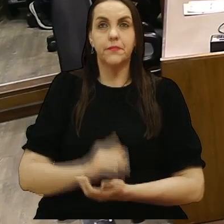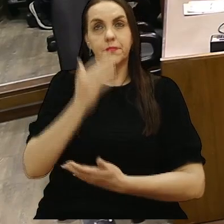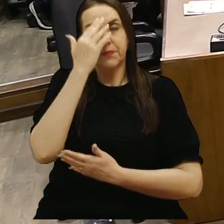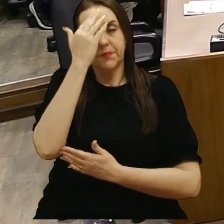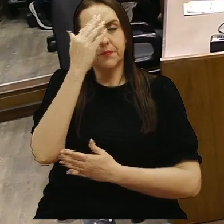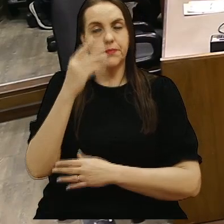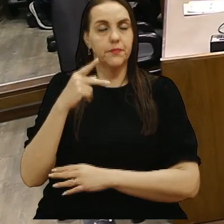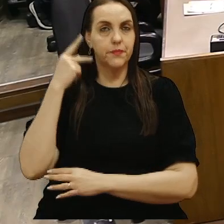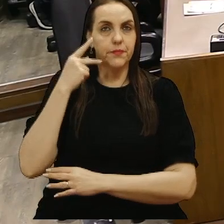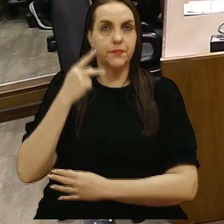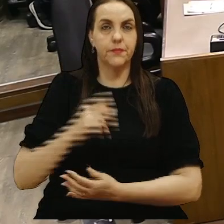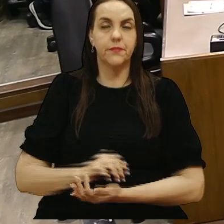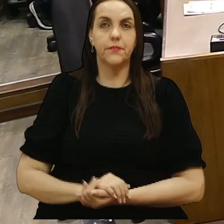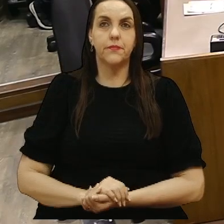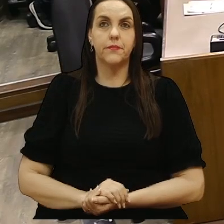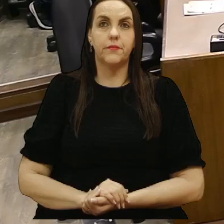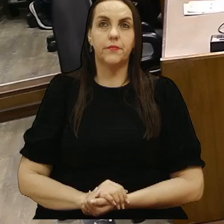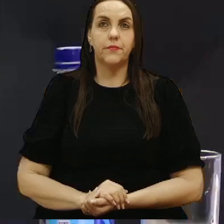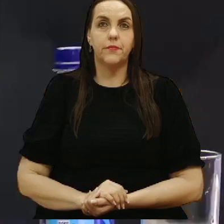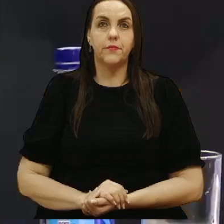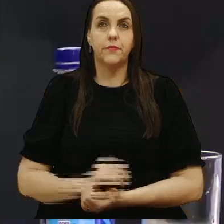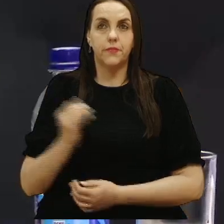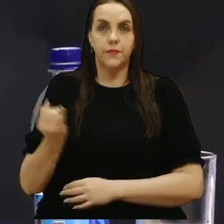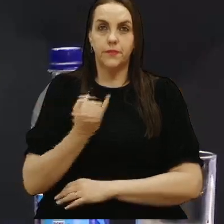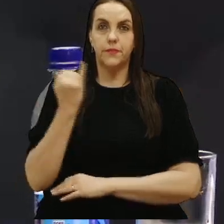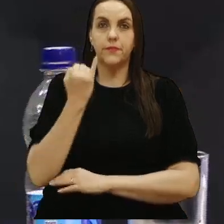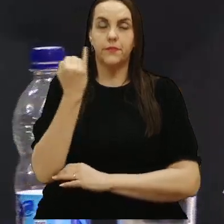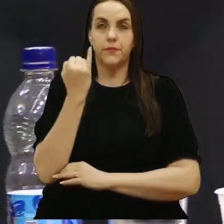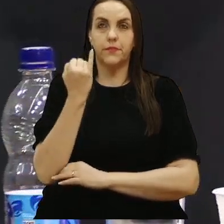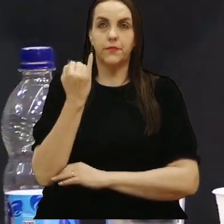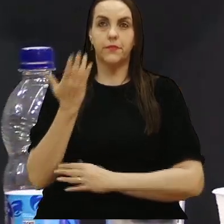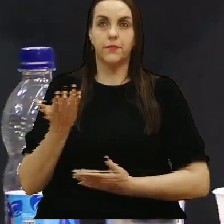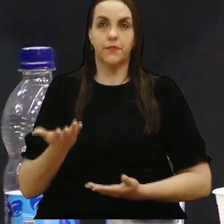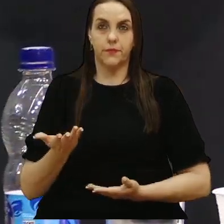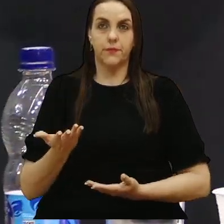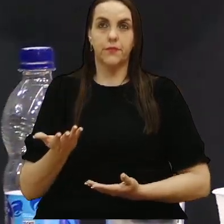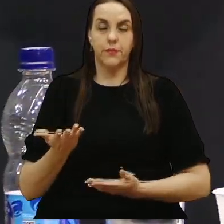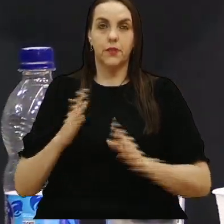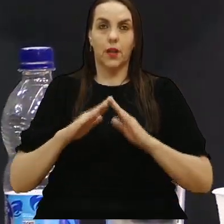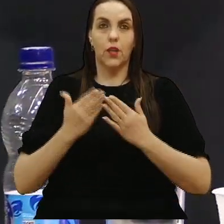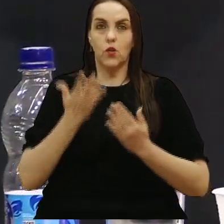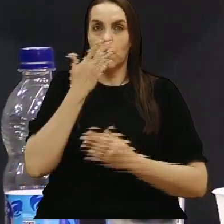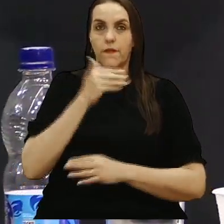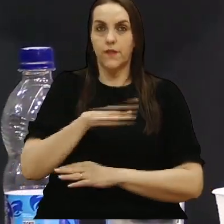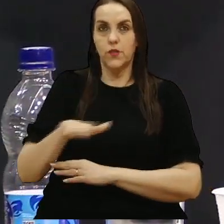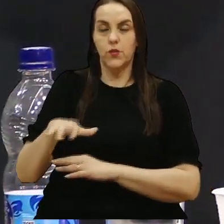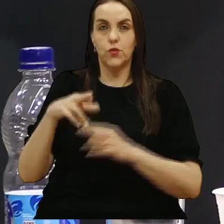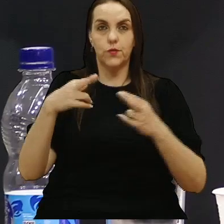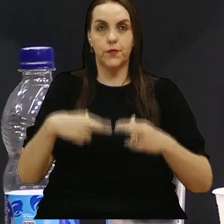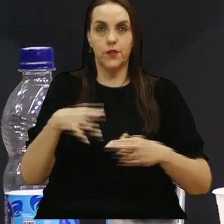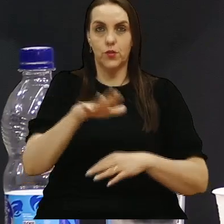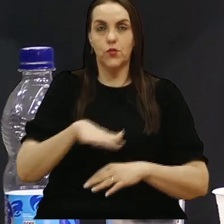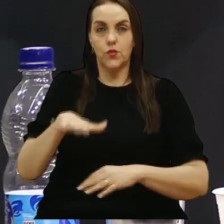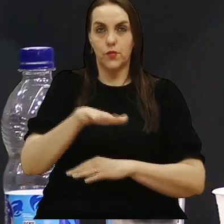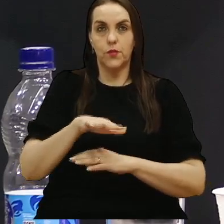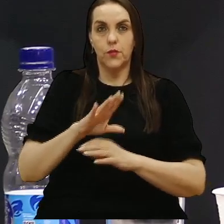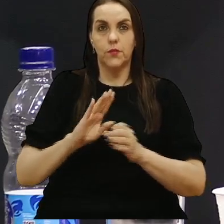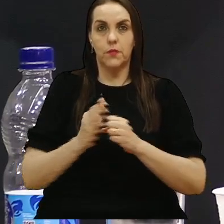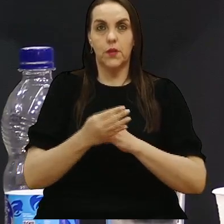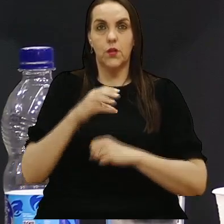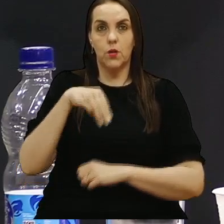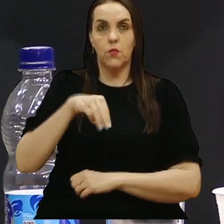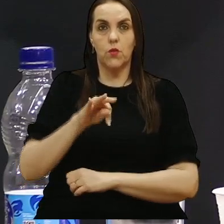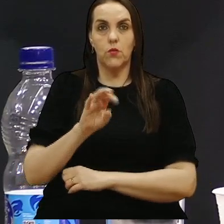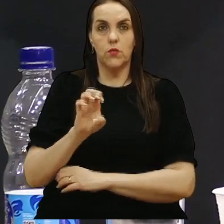vereadora. Muito importante essa escola infantil lá na nossa região, no Monte Carmelo. Inclusive, a